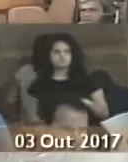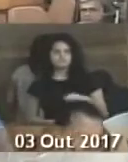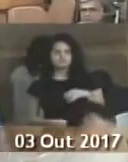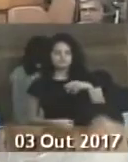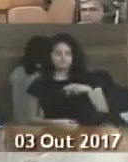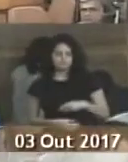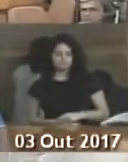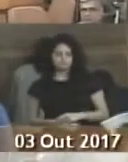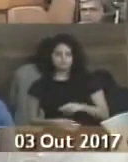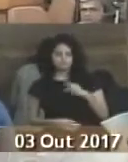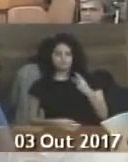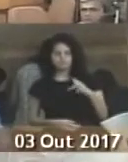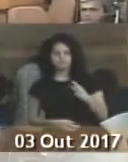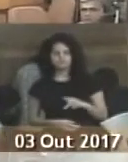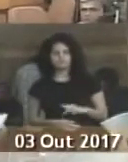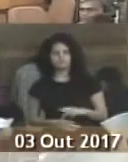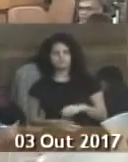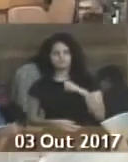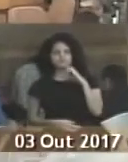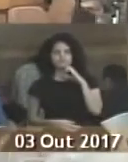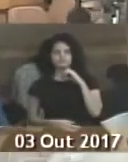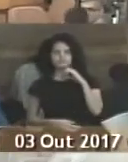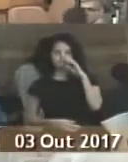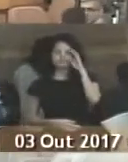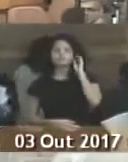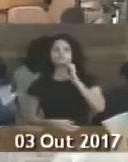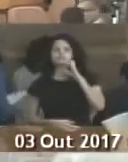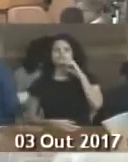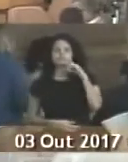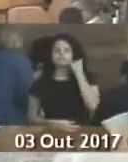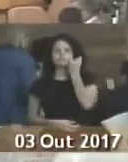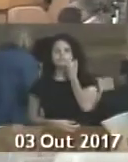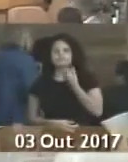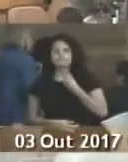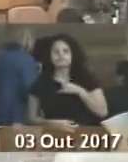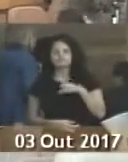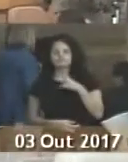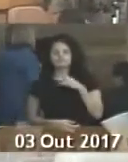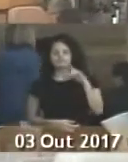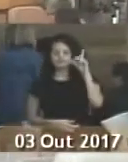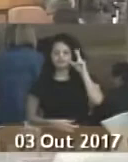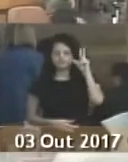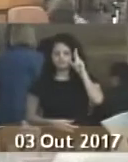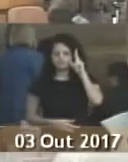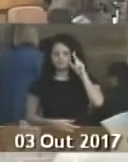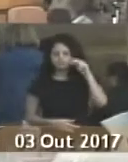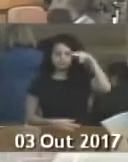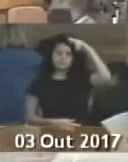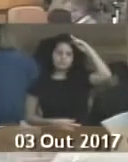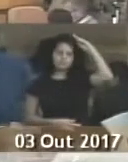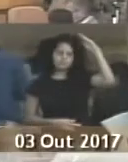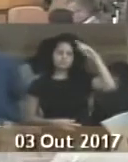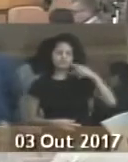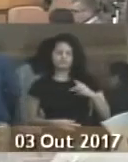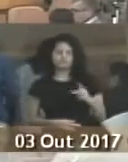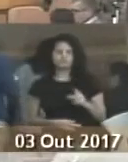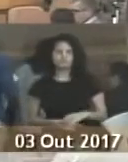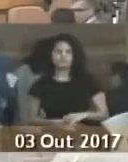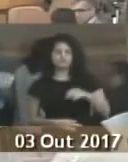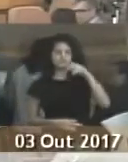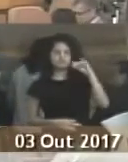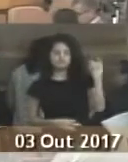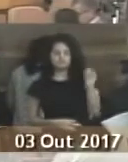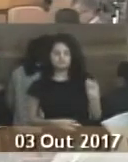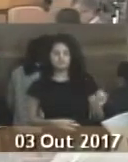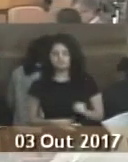Jedai, Elinho, Jean, Léo Marmoraria, Luciana Valverde, Marcos Santo Antônio, Sargento Mote, Tite Brasil e Zé Augusto.